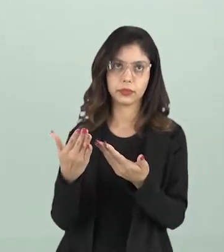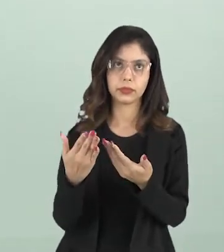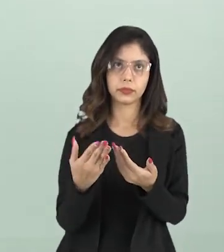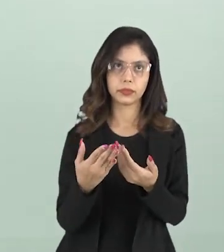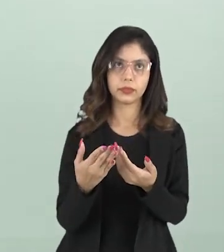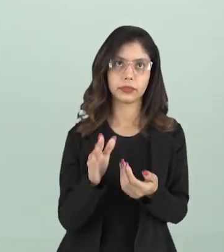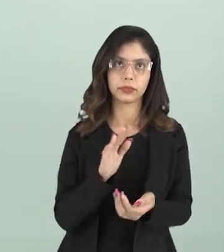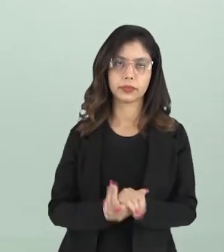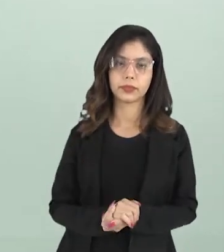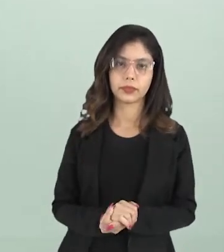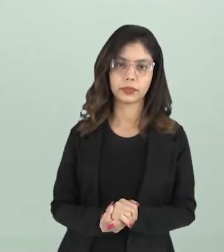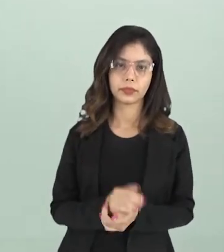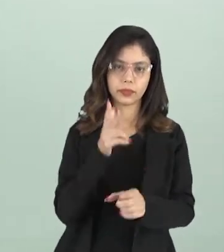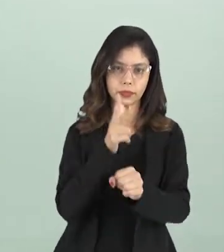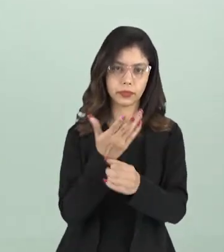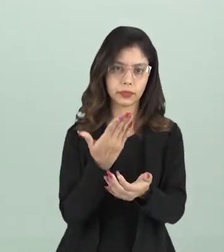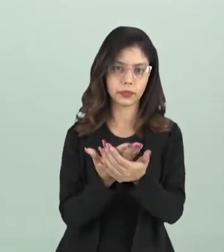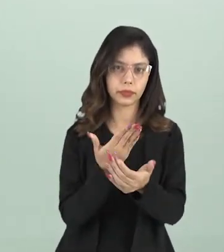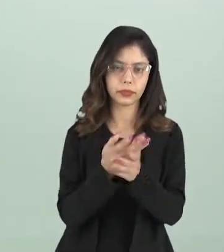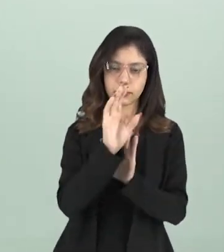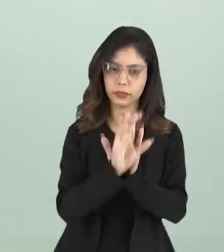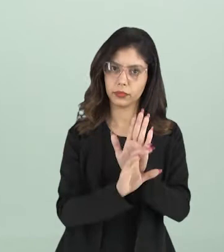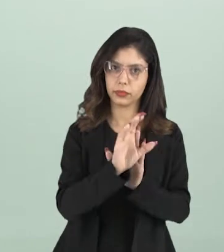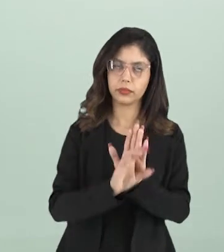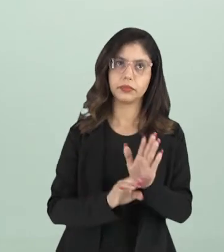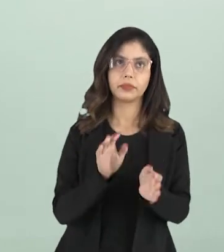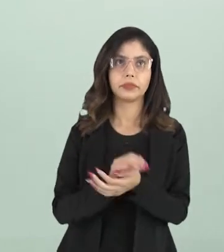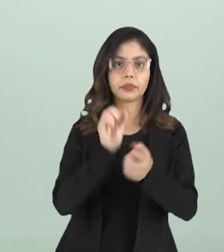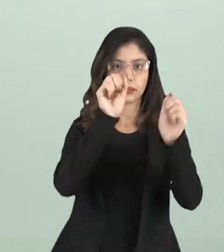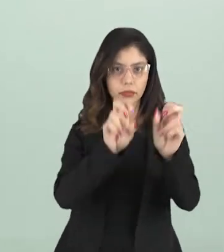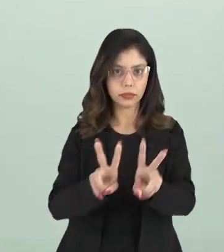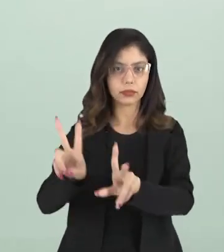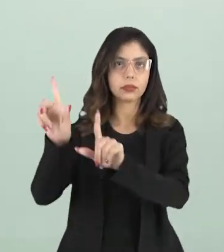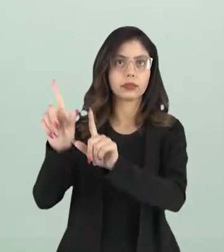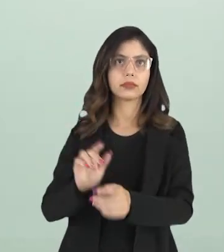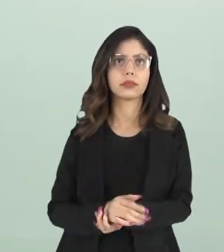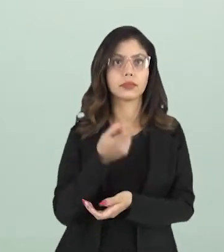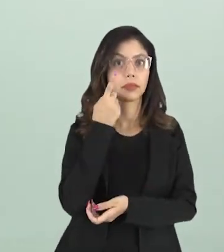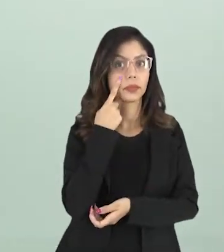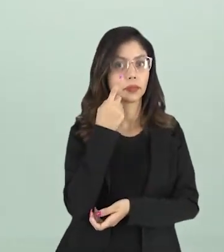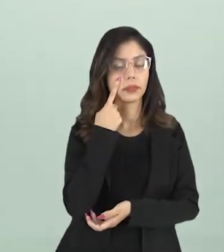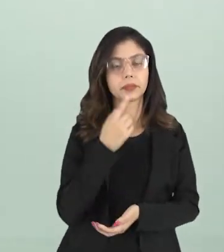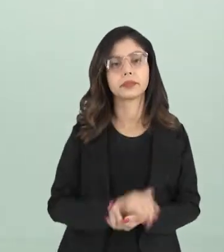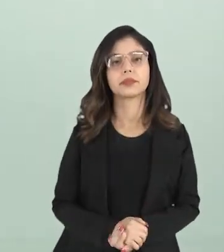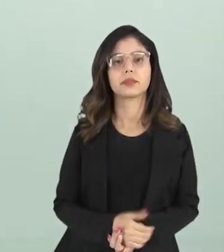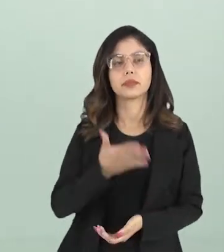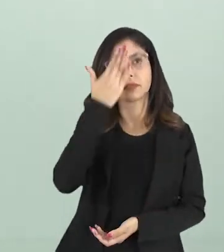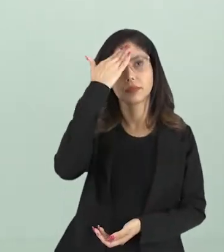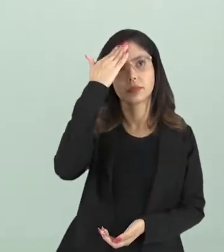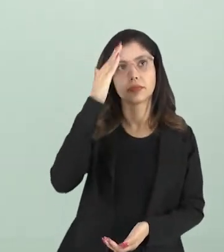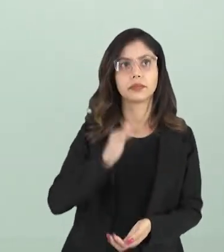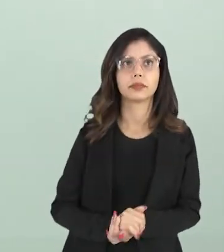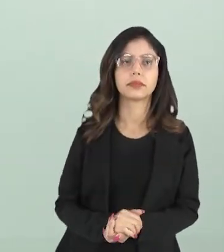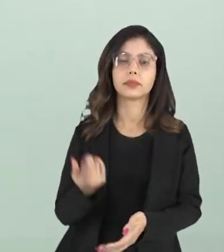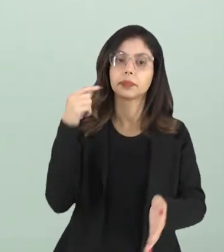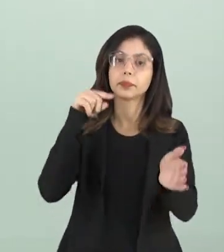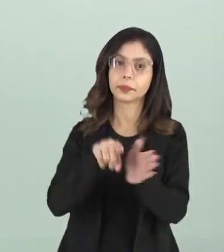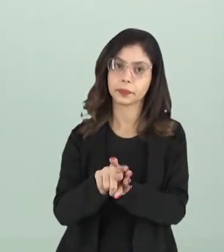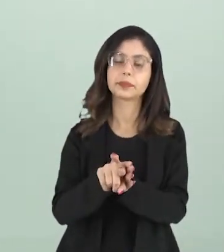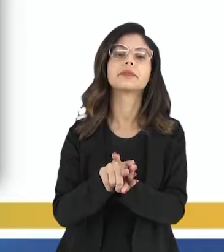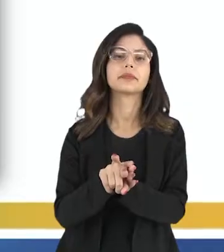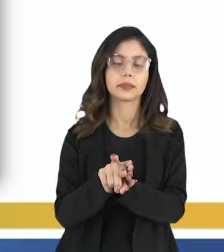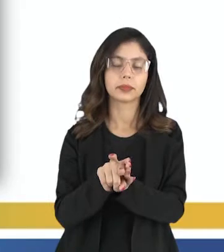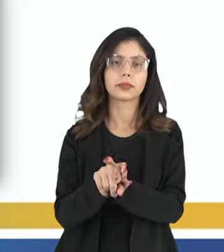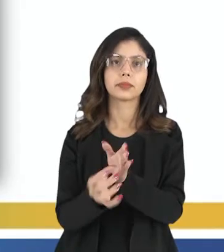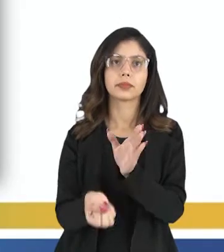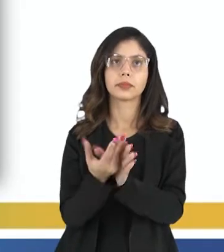nossa videoaula com um conceito. Visualizem em tela e vamos compreender. Temos aí a perguntinha